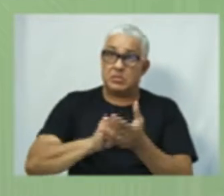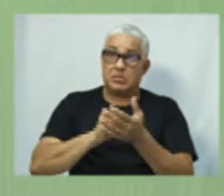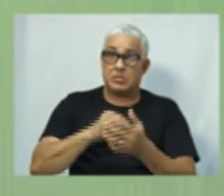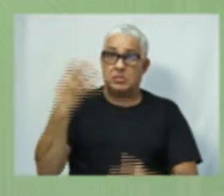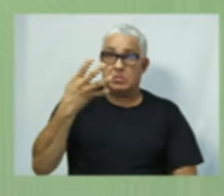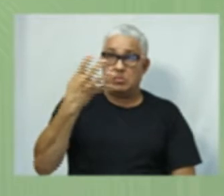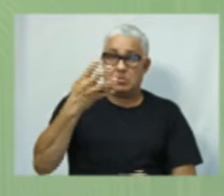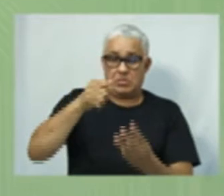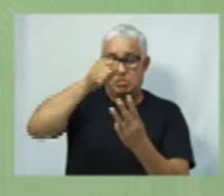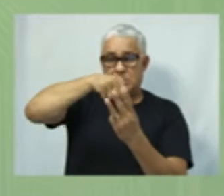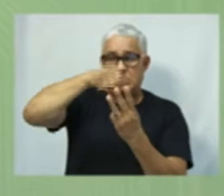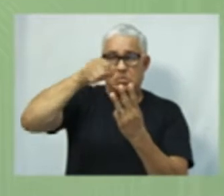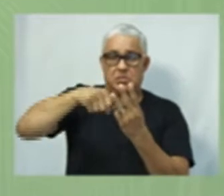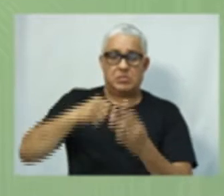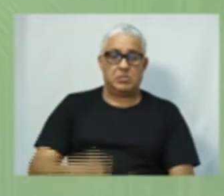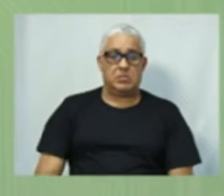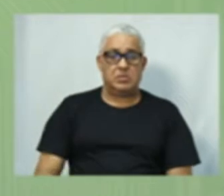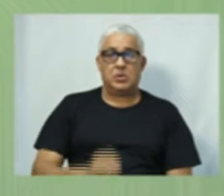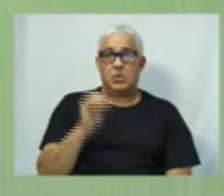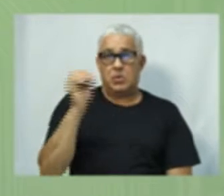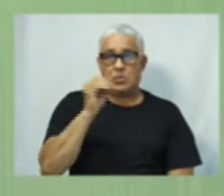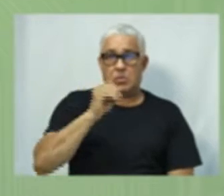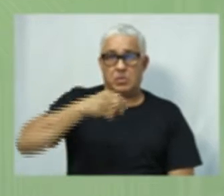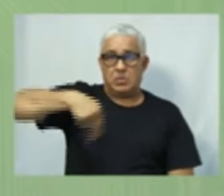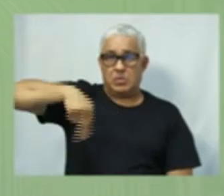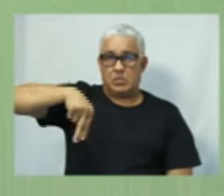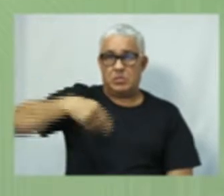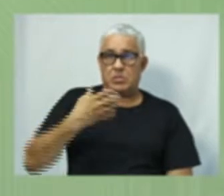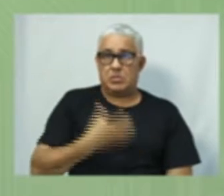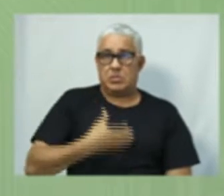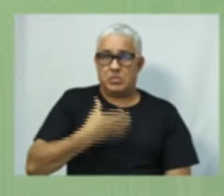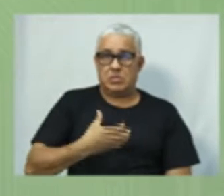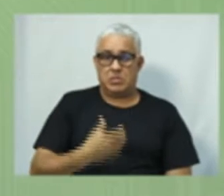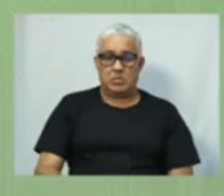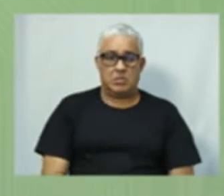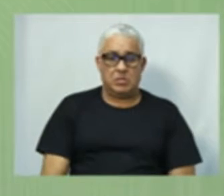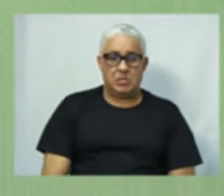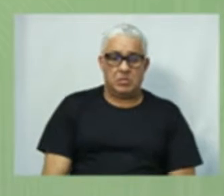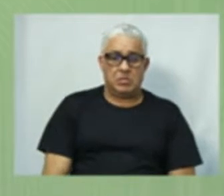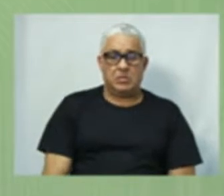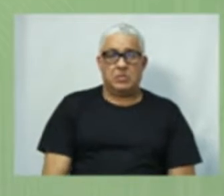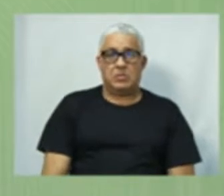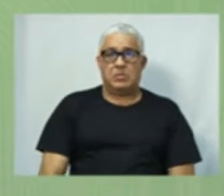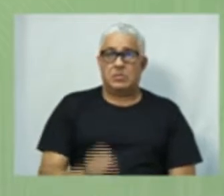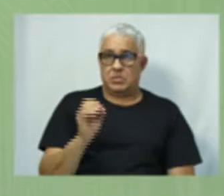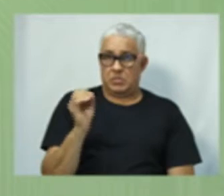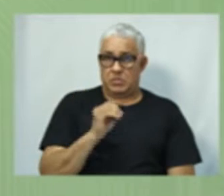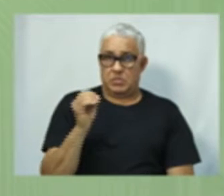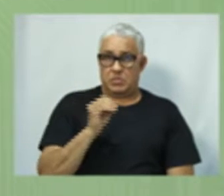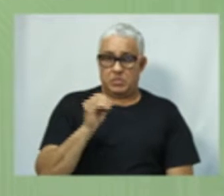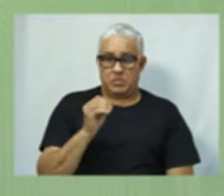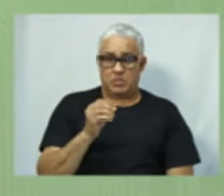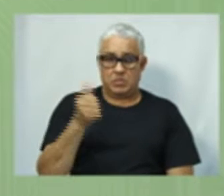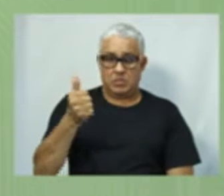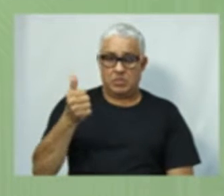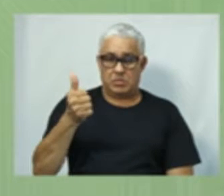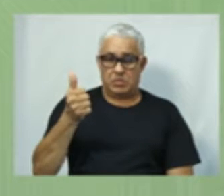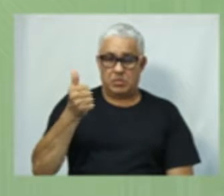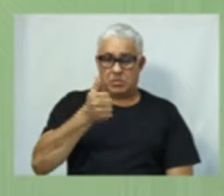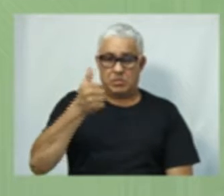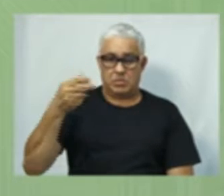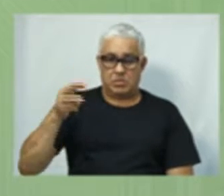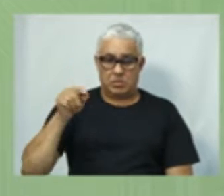trimestre. Quarto trimestre, outubro, novembro, dezembro. Pegamos os 3 valores, fazemos o